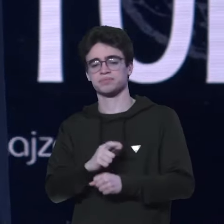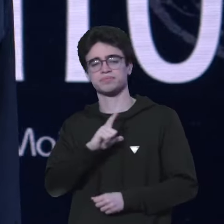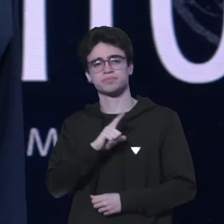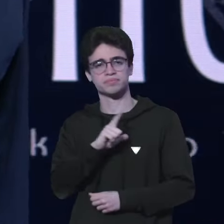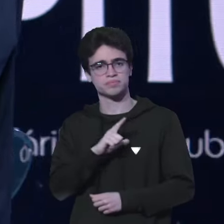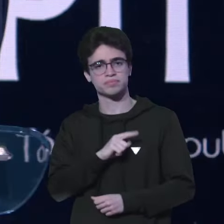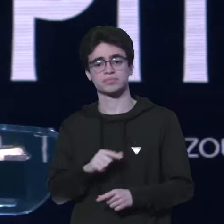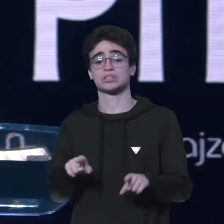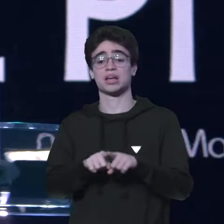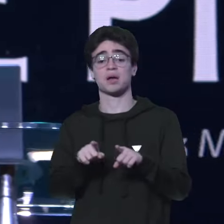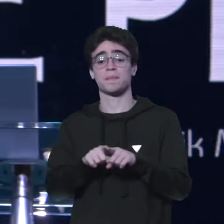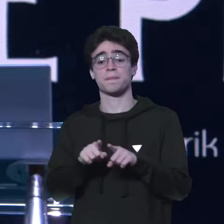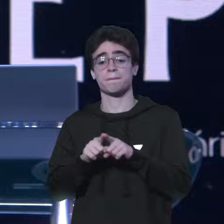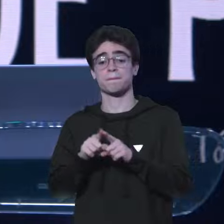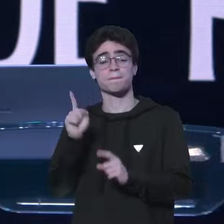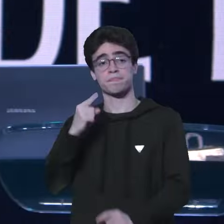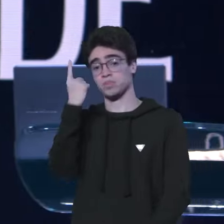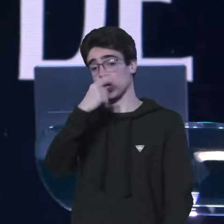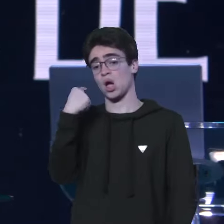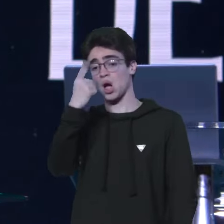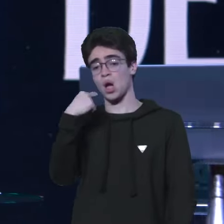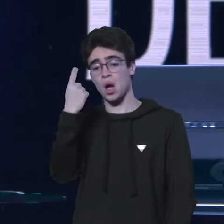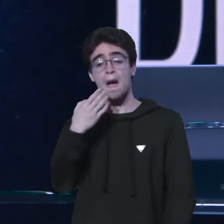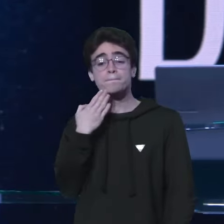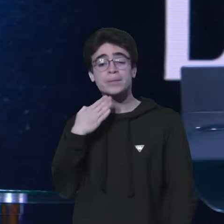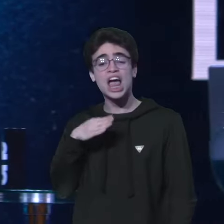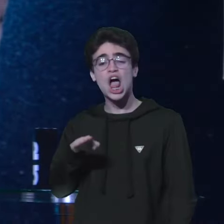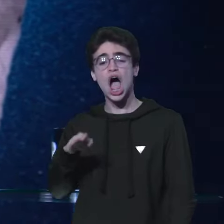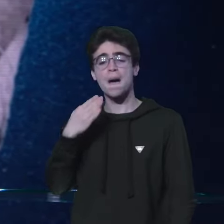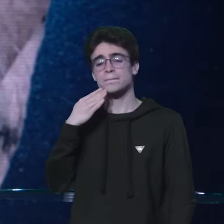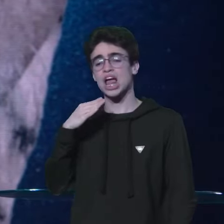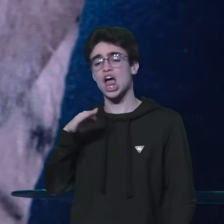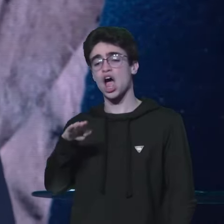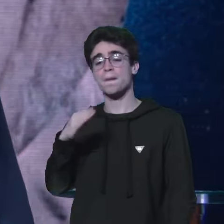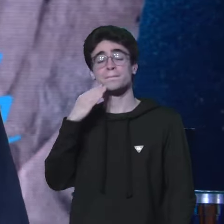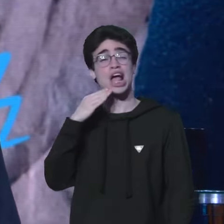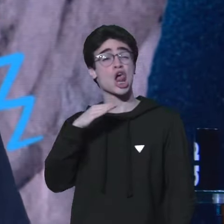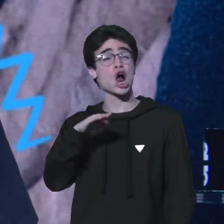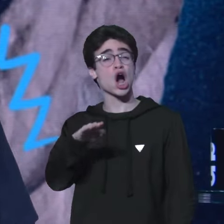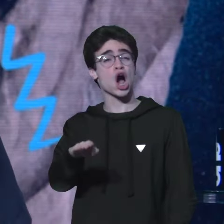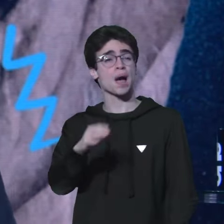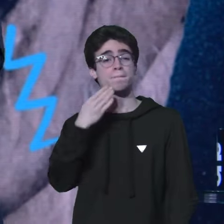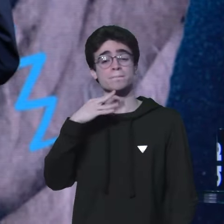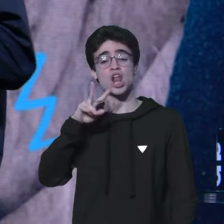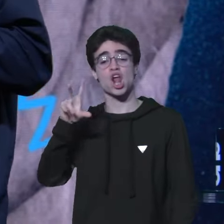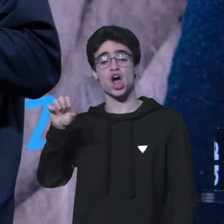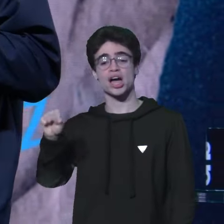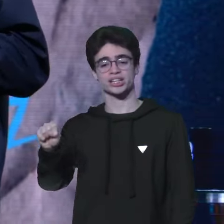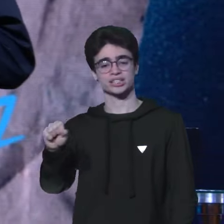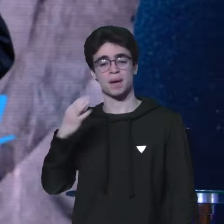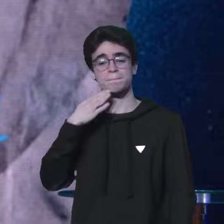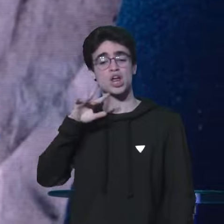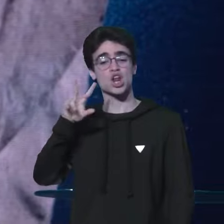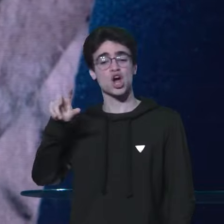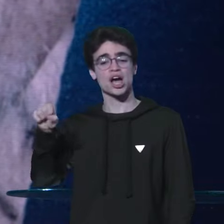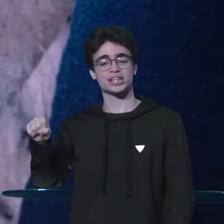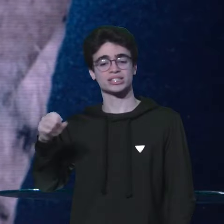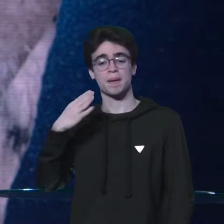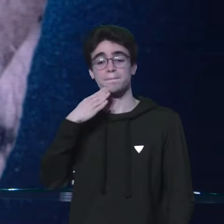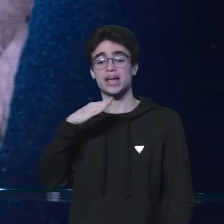E quantas bilhões de horas pessoas gastam nela todos os dias. Bilhões de horas. Bilhões